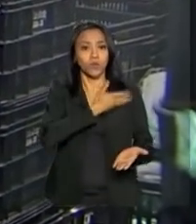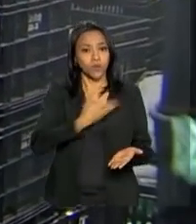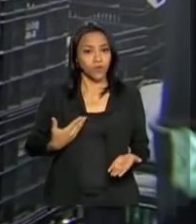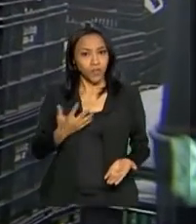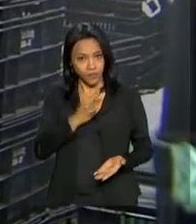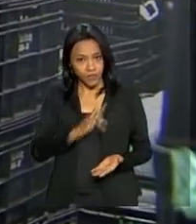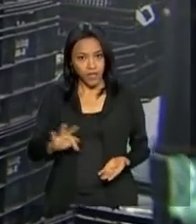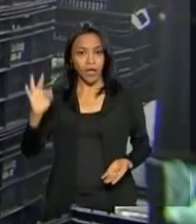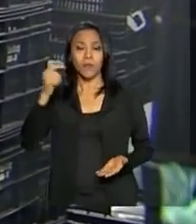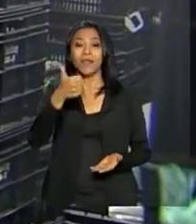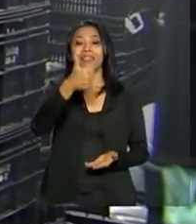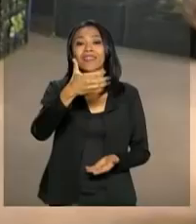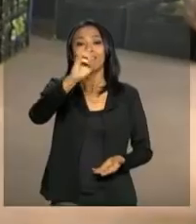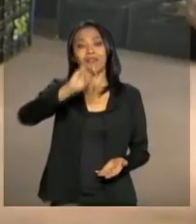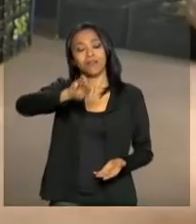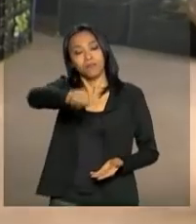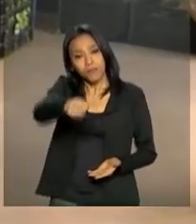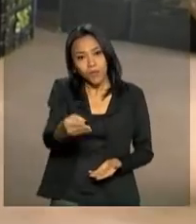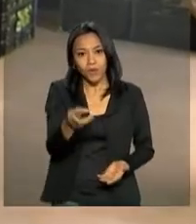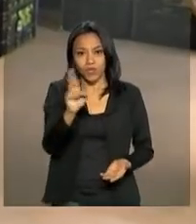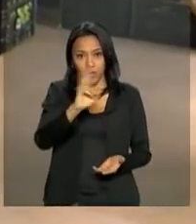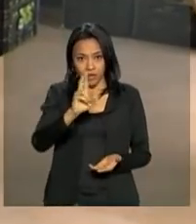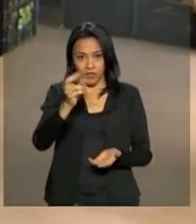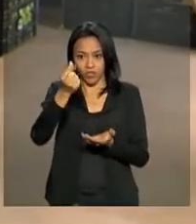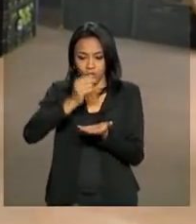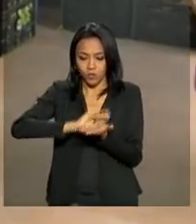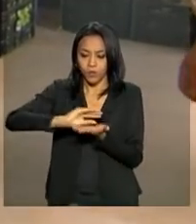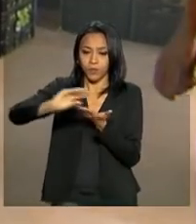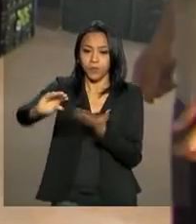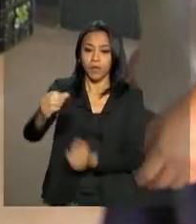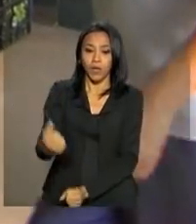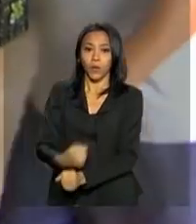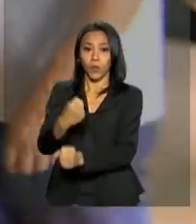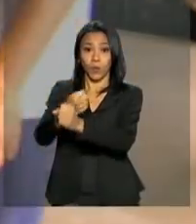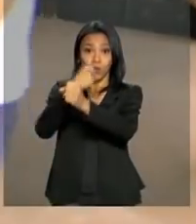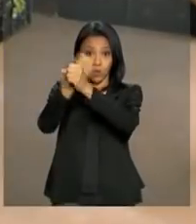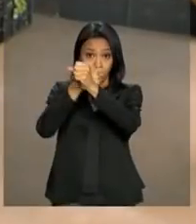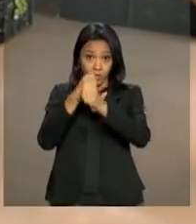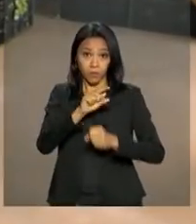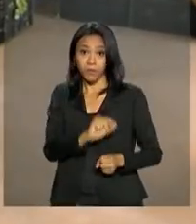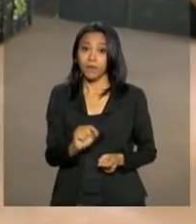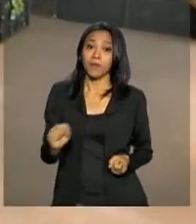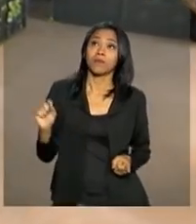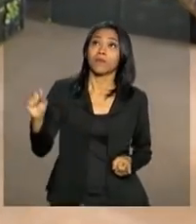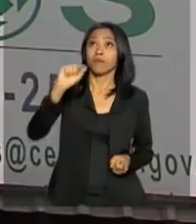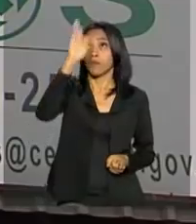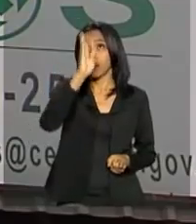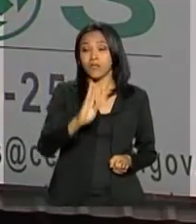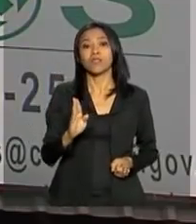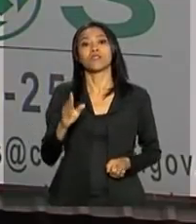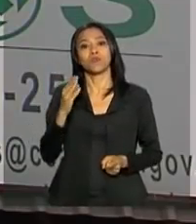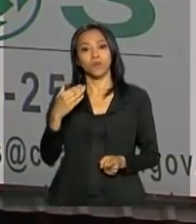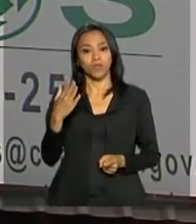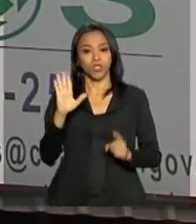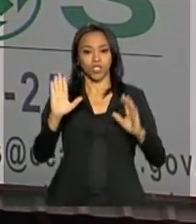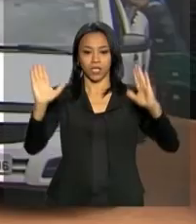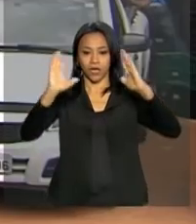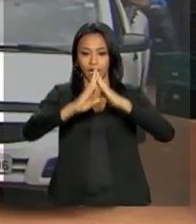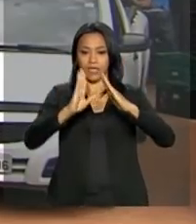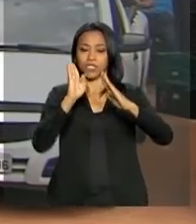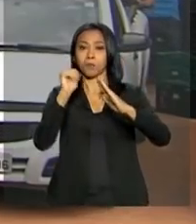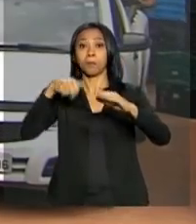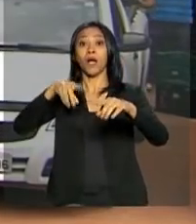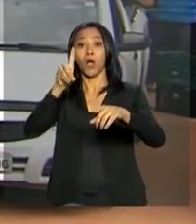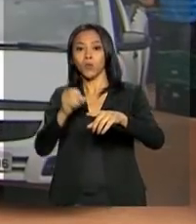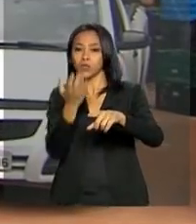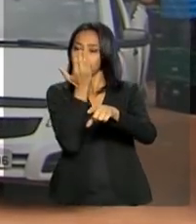10 milhões de reais para a construção ou modernização de bancos de alimentos pelo país em 2016 o